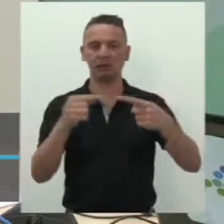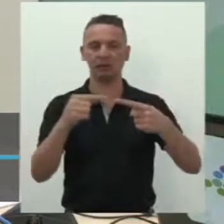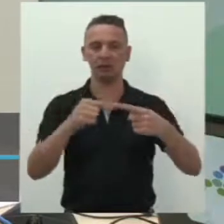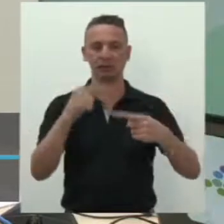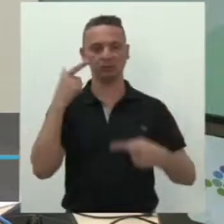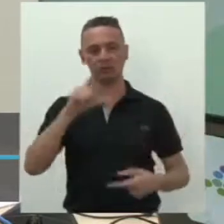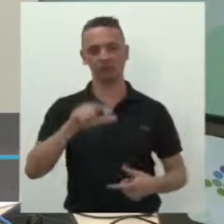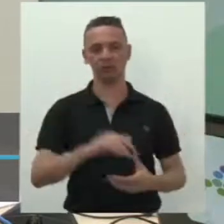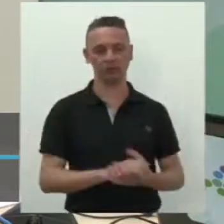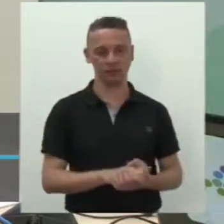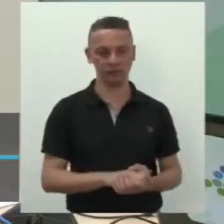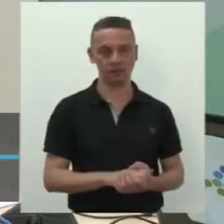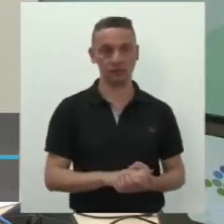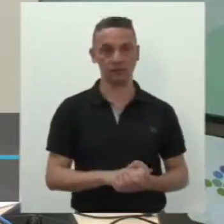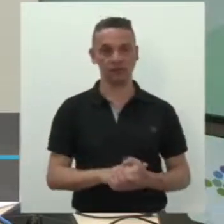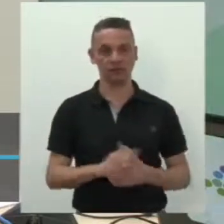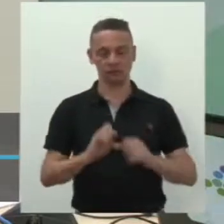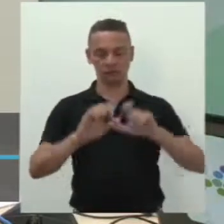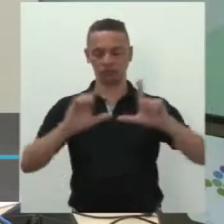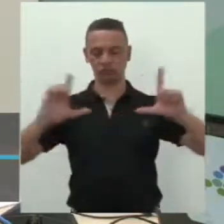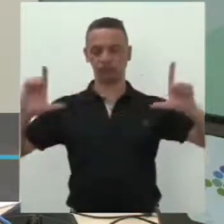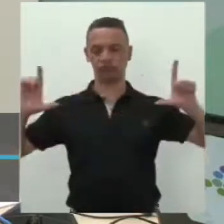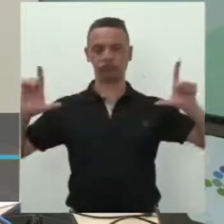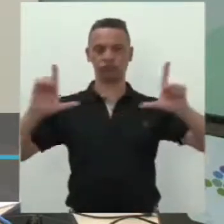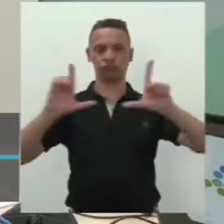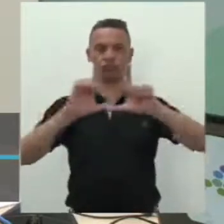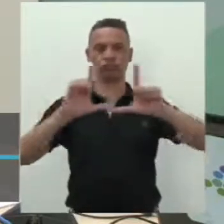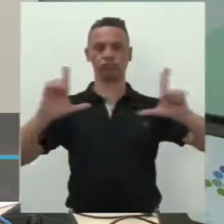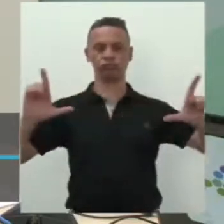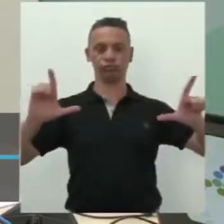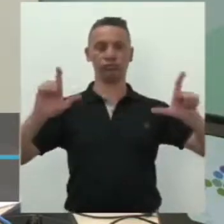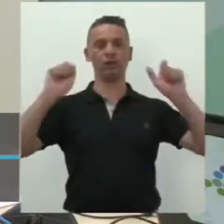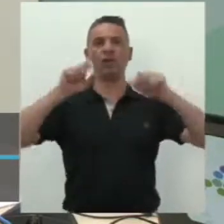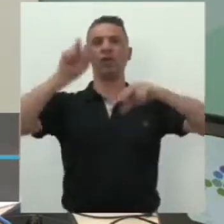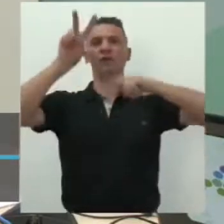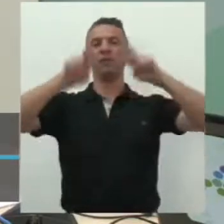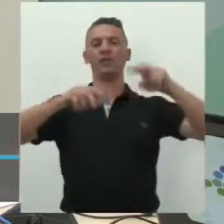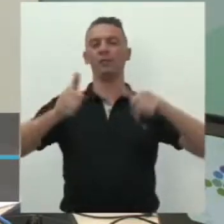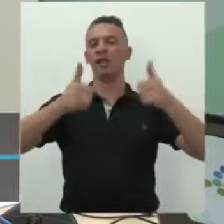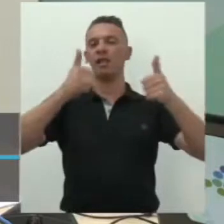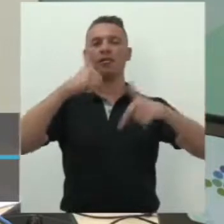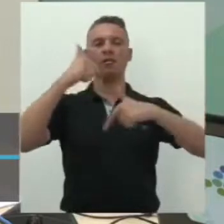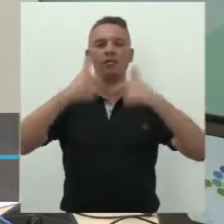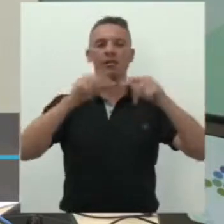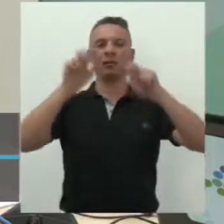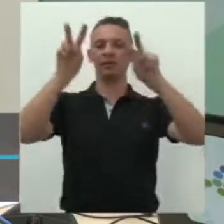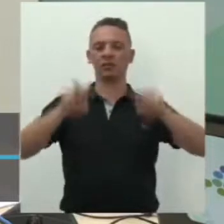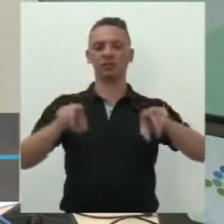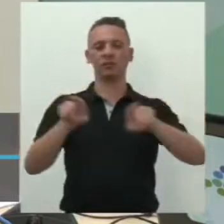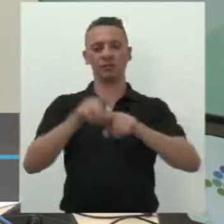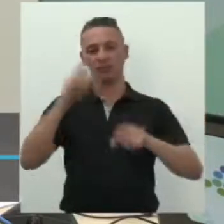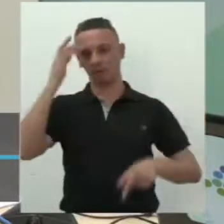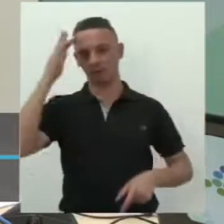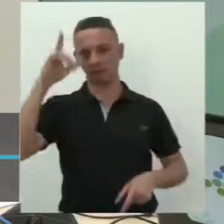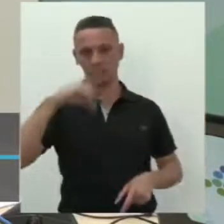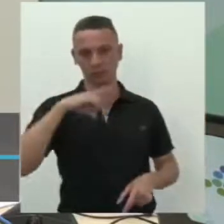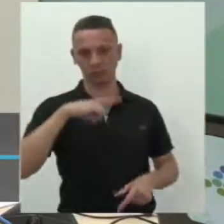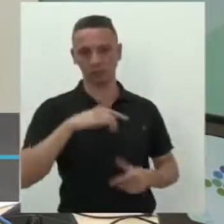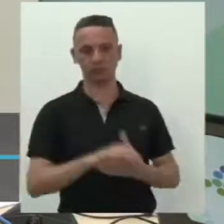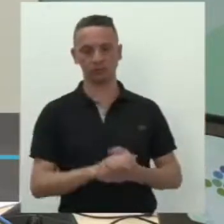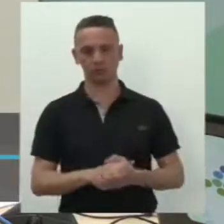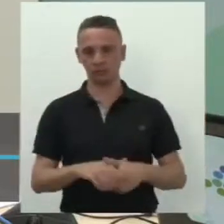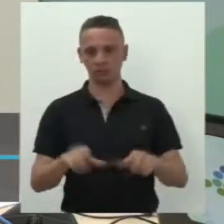nele, né? Você consegue dar um zoom maior, você vai ter um espaço maior de trabalho, consegue visualizar mais dados, tá? Então,